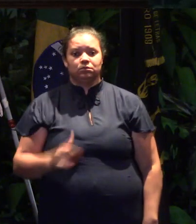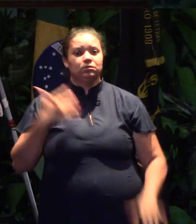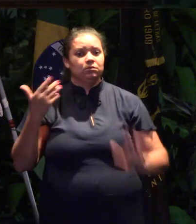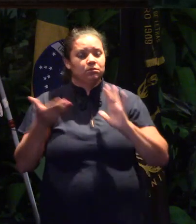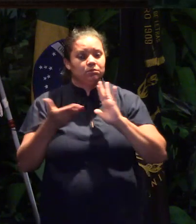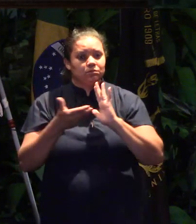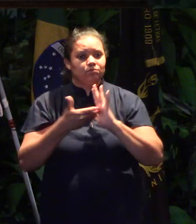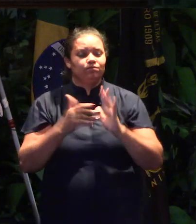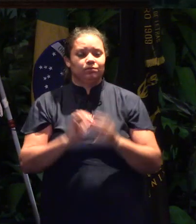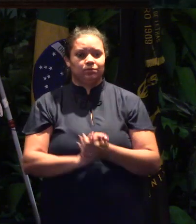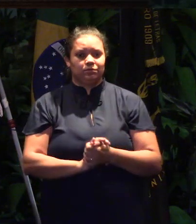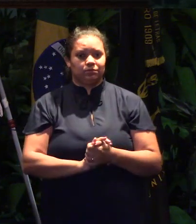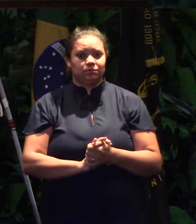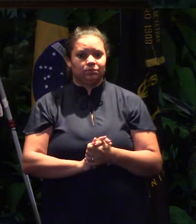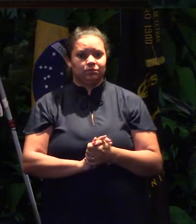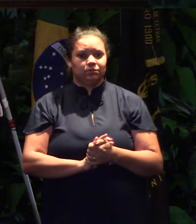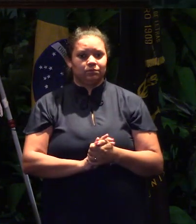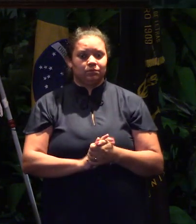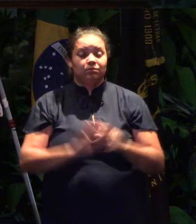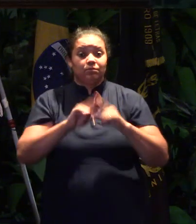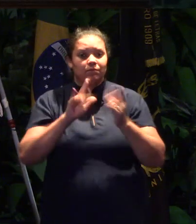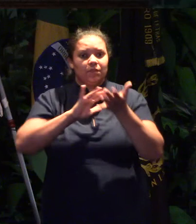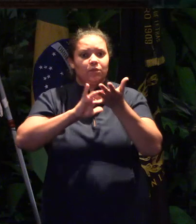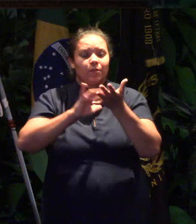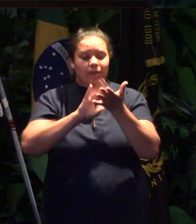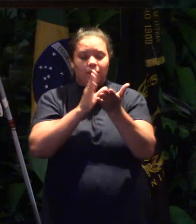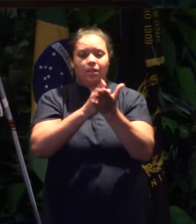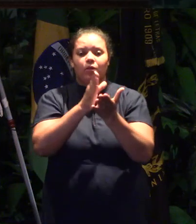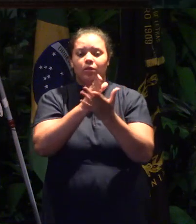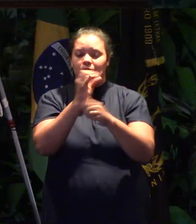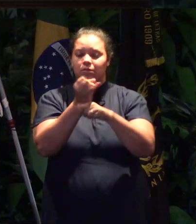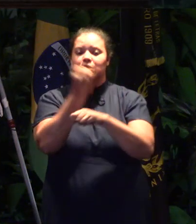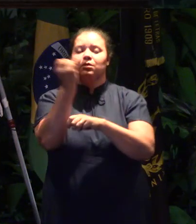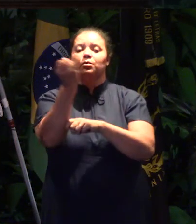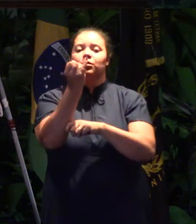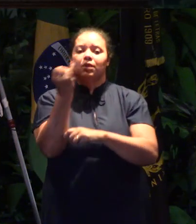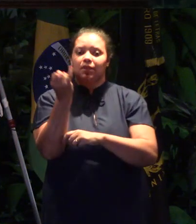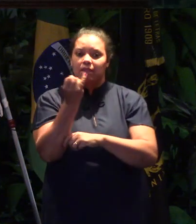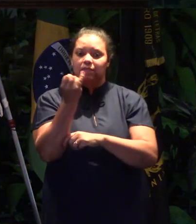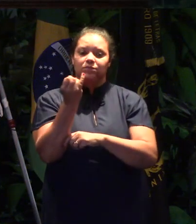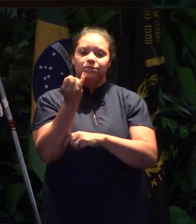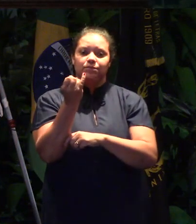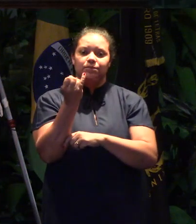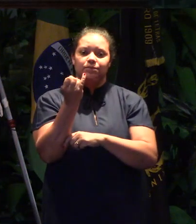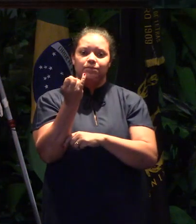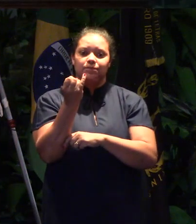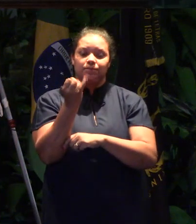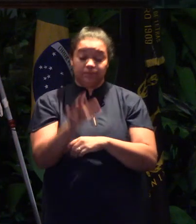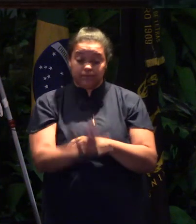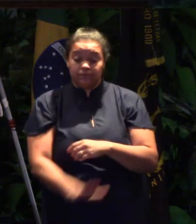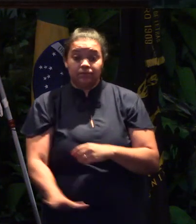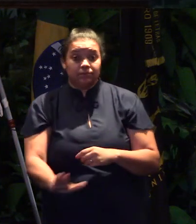Verdade, não se nega isso. Mas o braille continua sendo extremamente importante, sobretudo para as